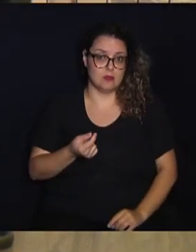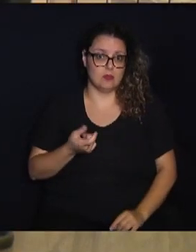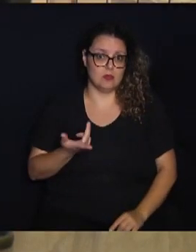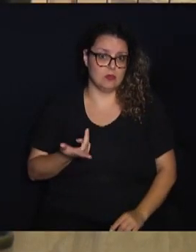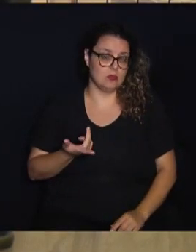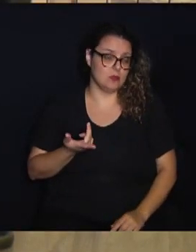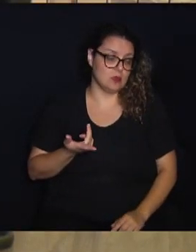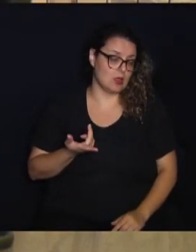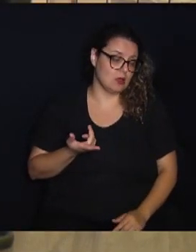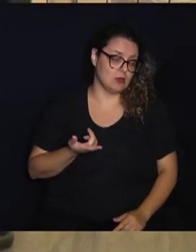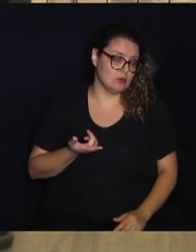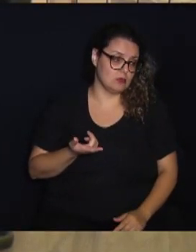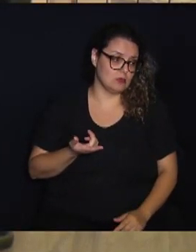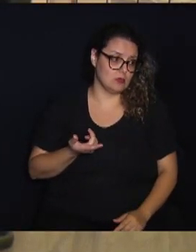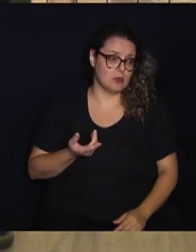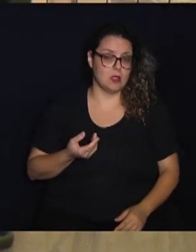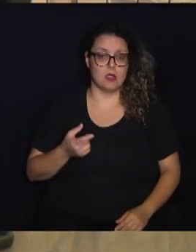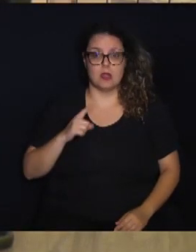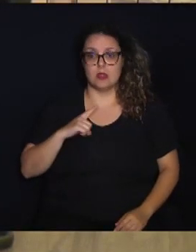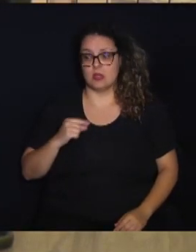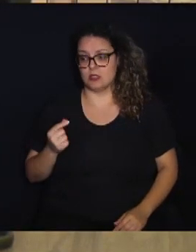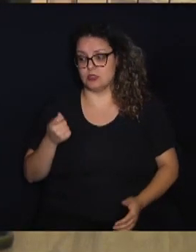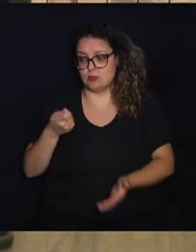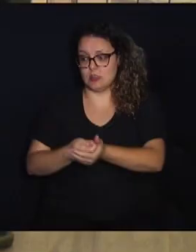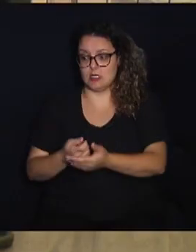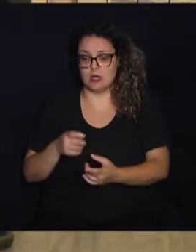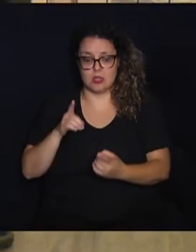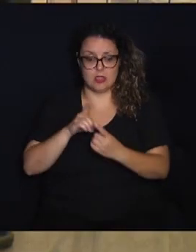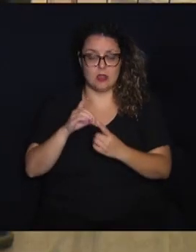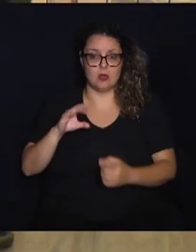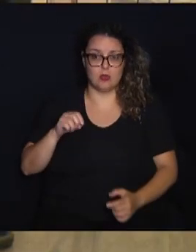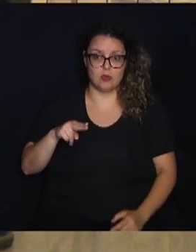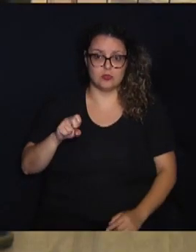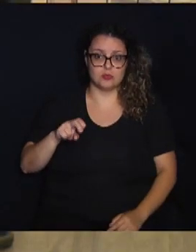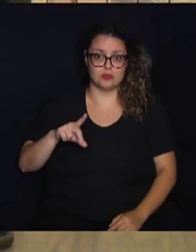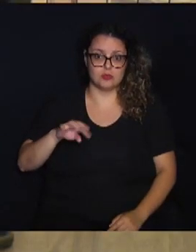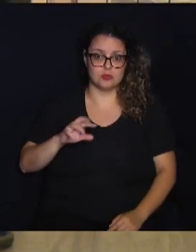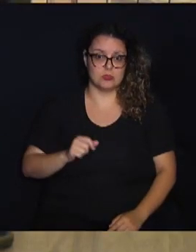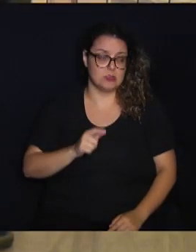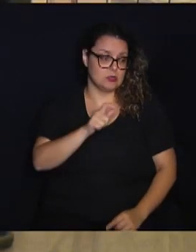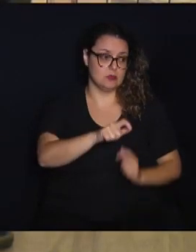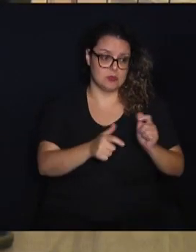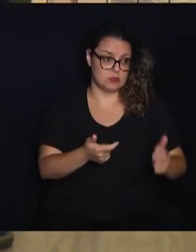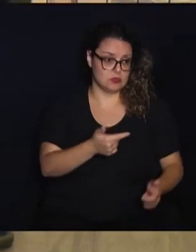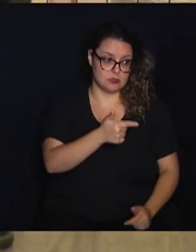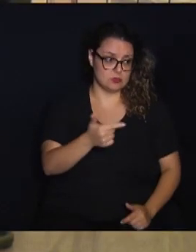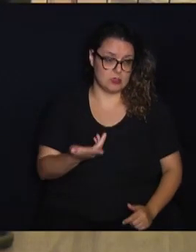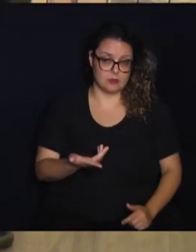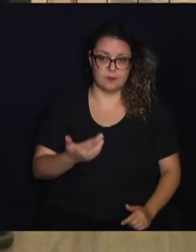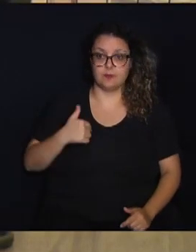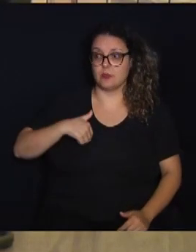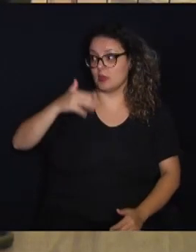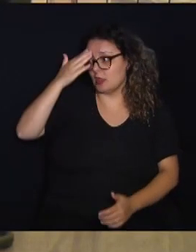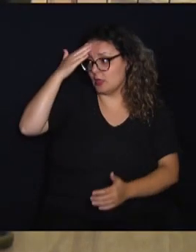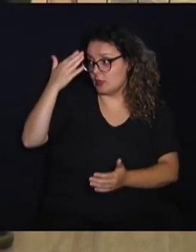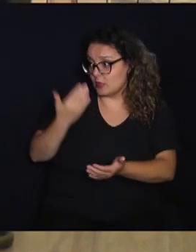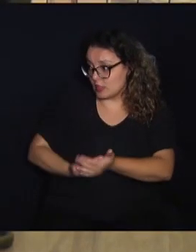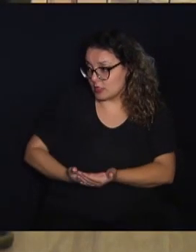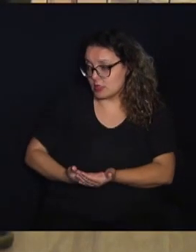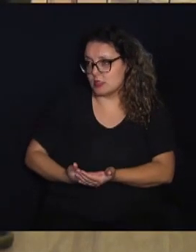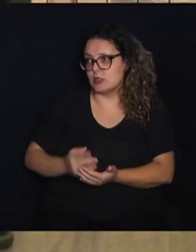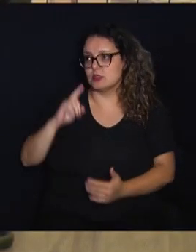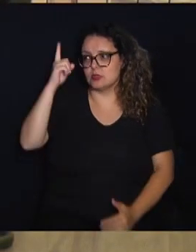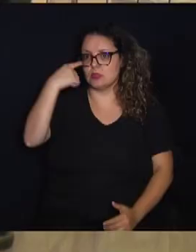tem. Quais são os caminhos possíveis? Eu acredito, Mirna, que o primeiro passo é